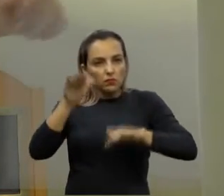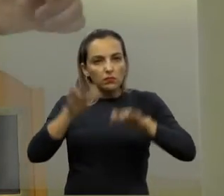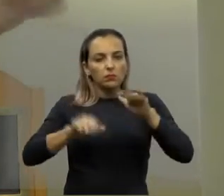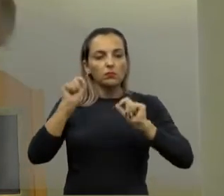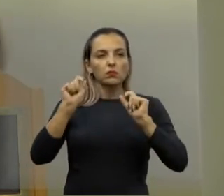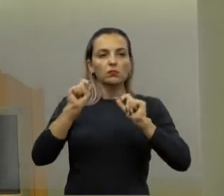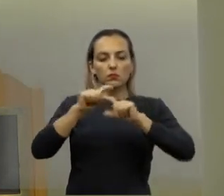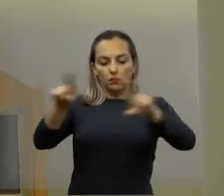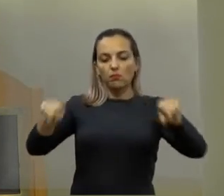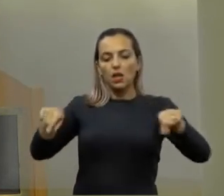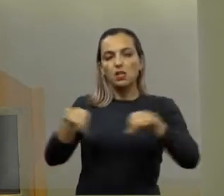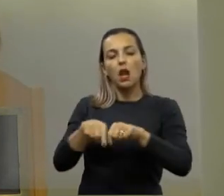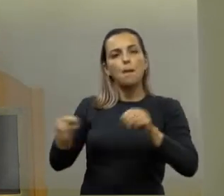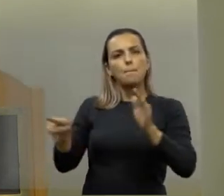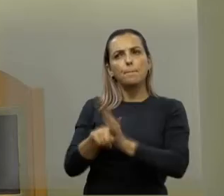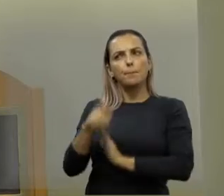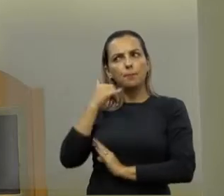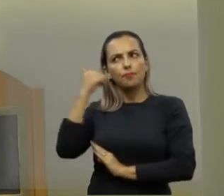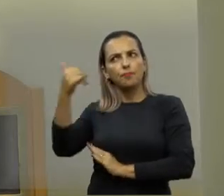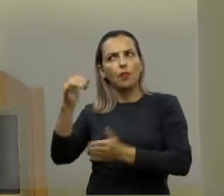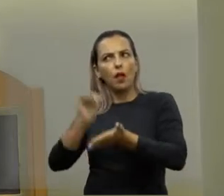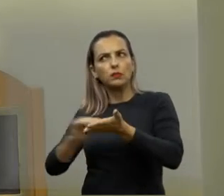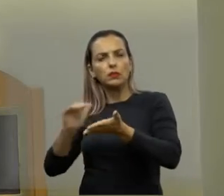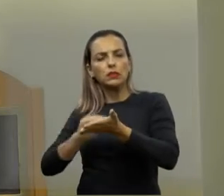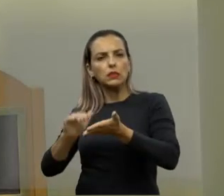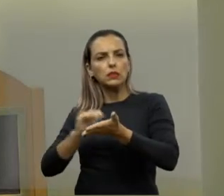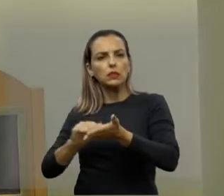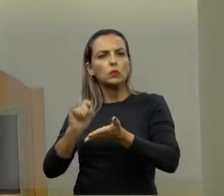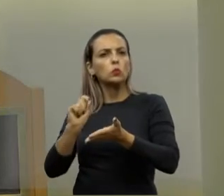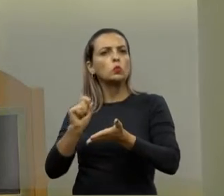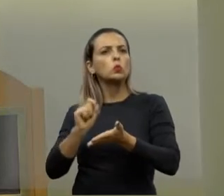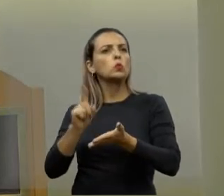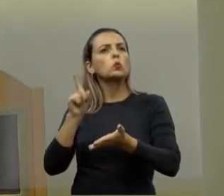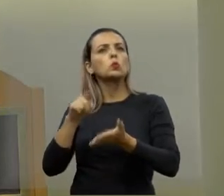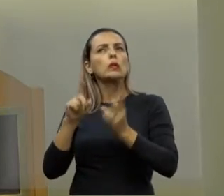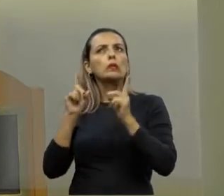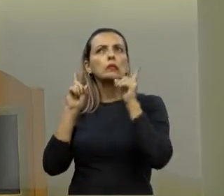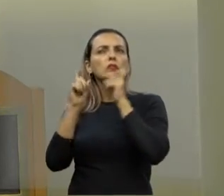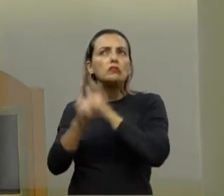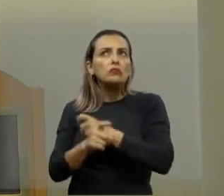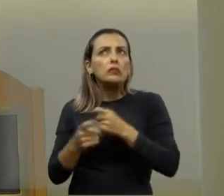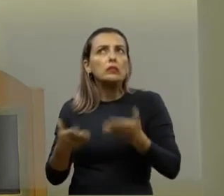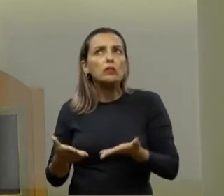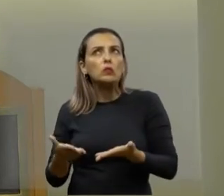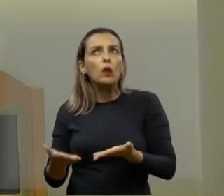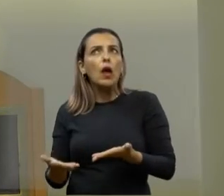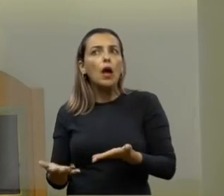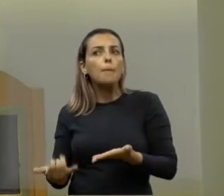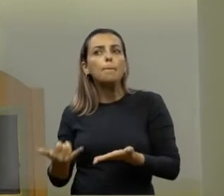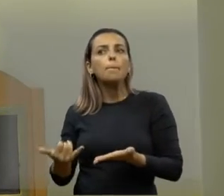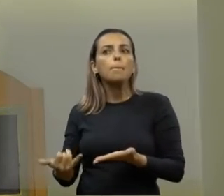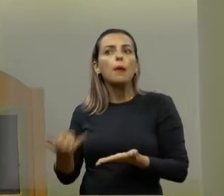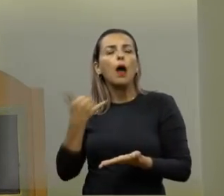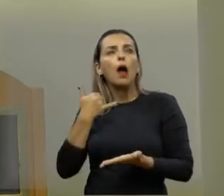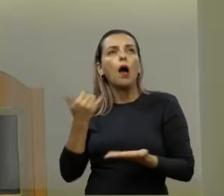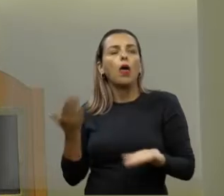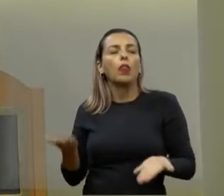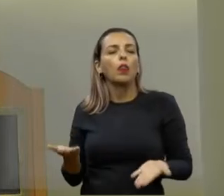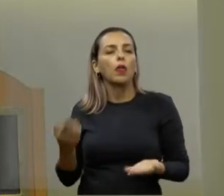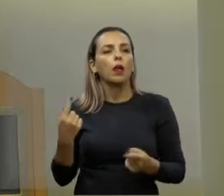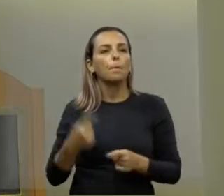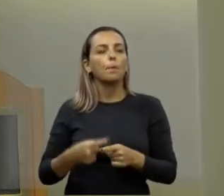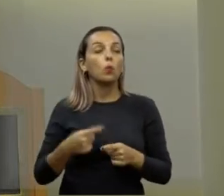quando o meu gabinete tenta falar em alguma secretaria Nobre vereador Edson el a isso é uma dificuldade extrema que se atendido mas não